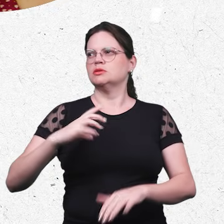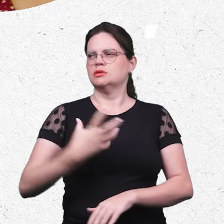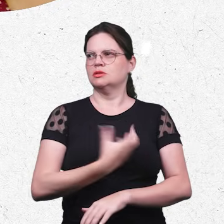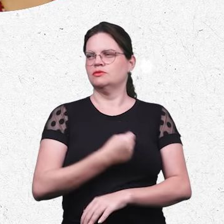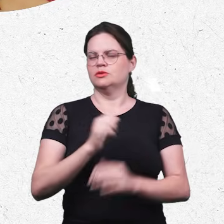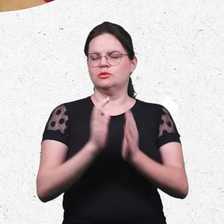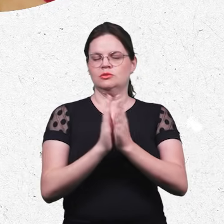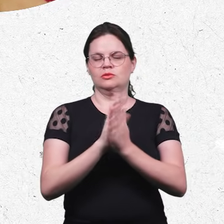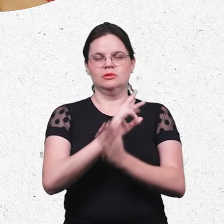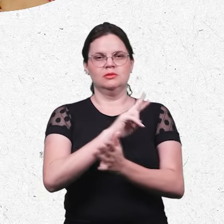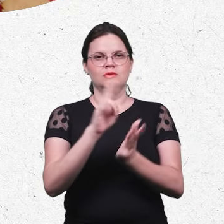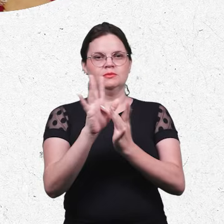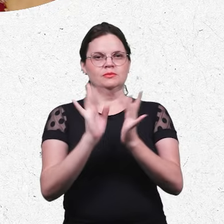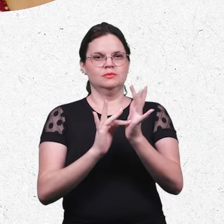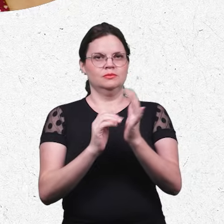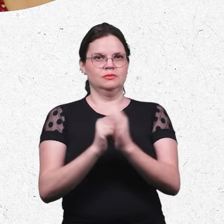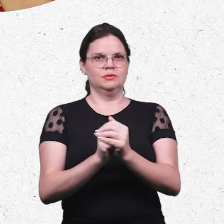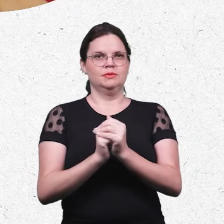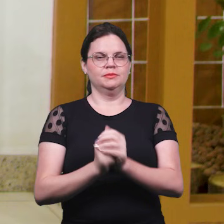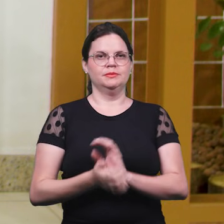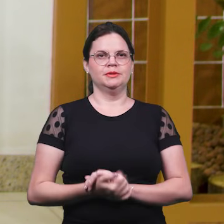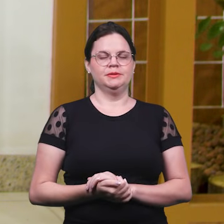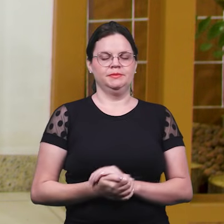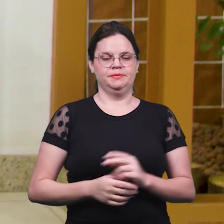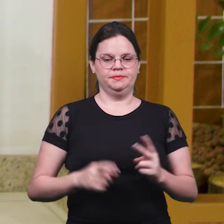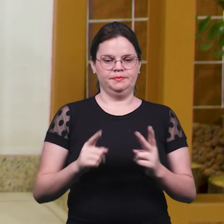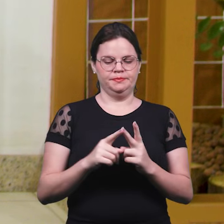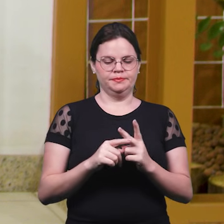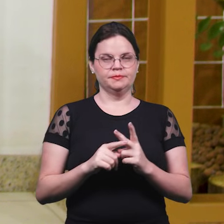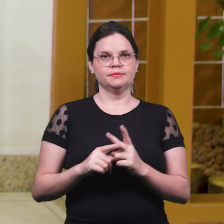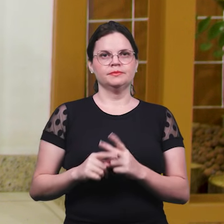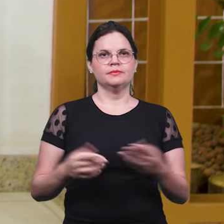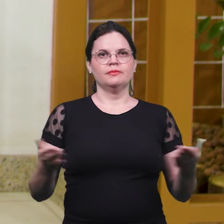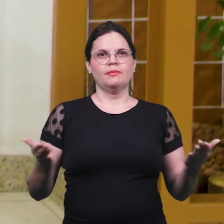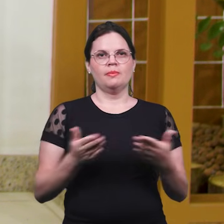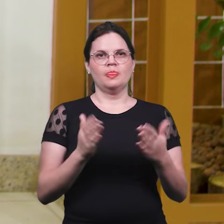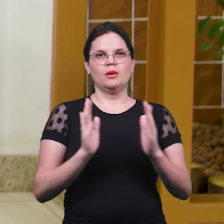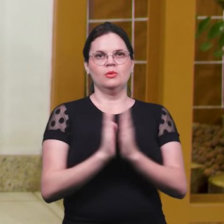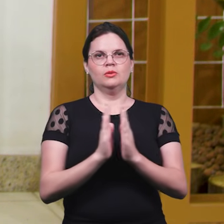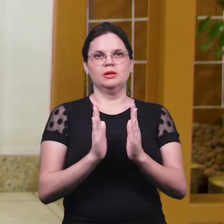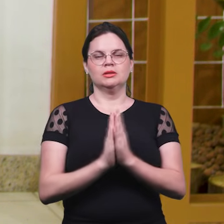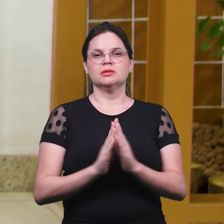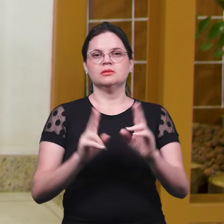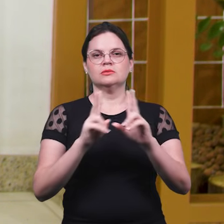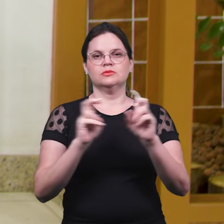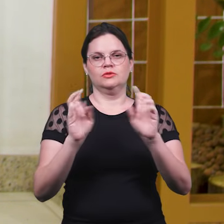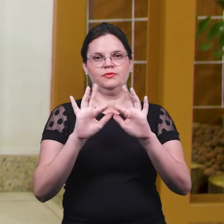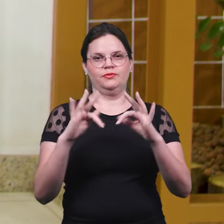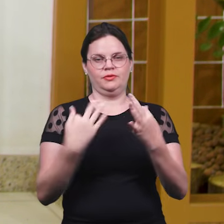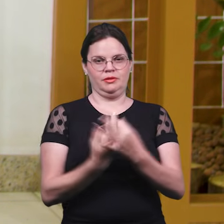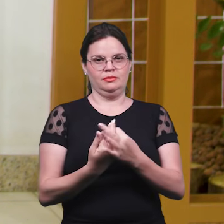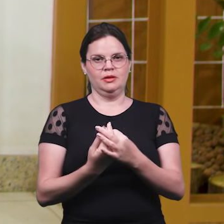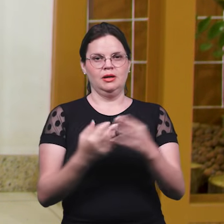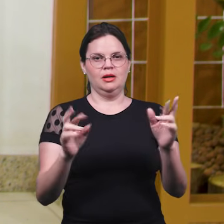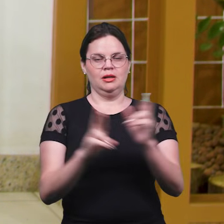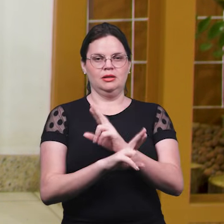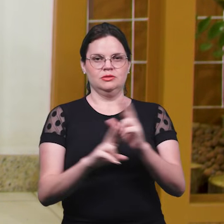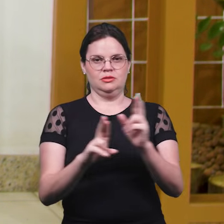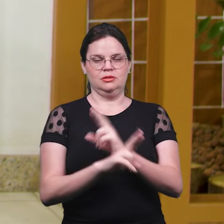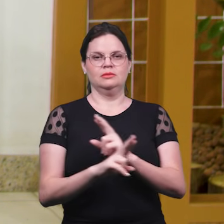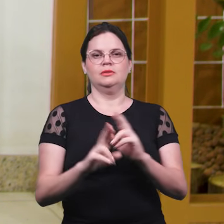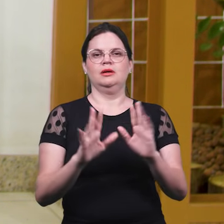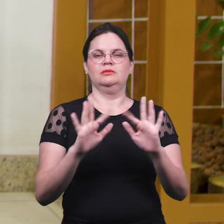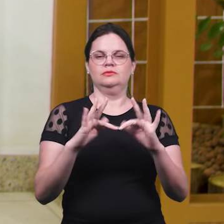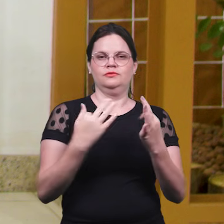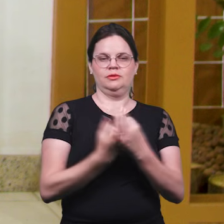Nós assim oramos em nome do Teu Filho amado, Jesus. Glória a Deus. Agora nós teremos uma intercessão pelas famílias, os